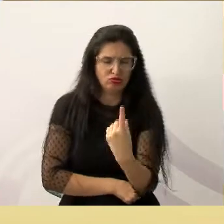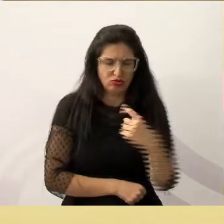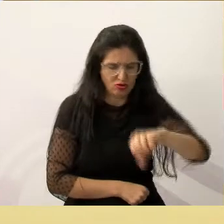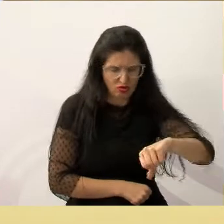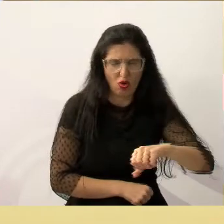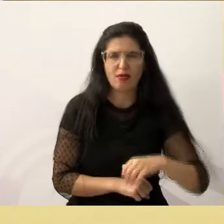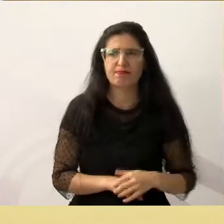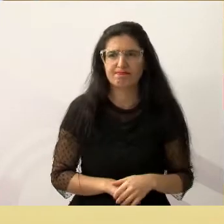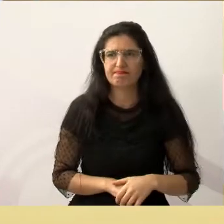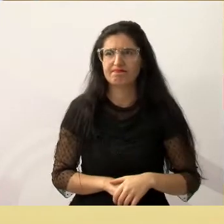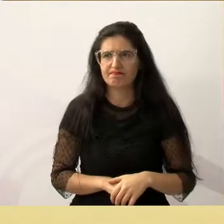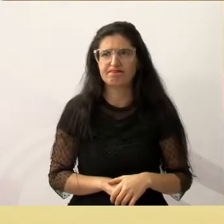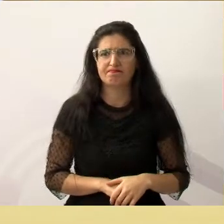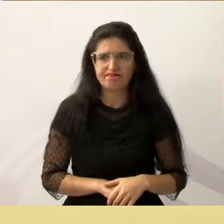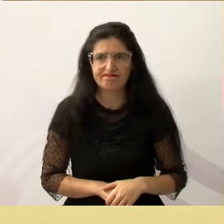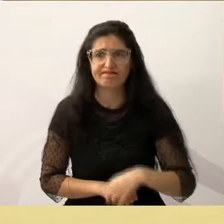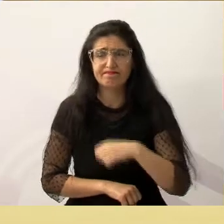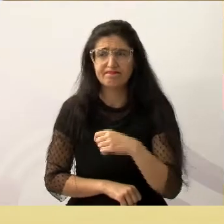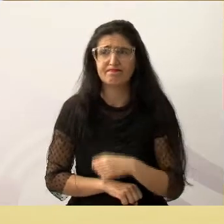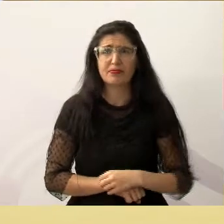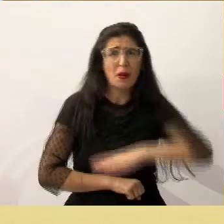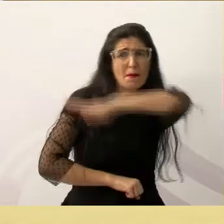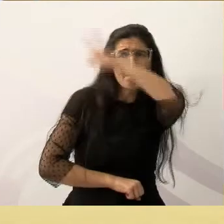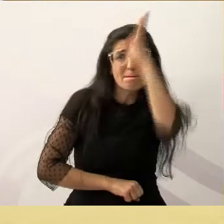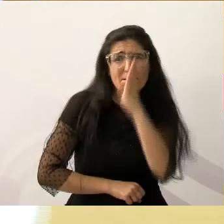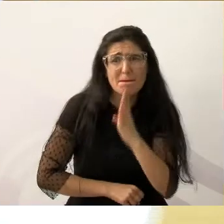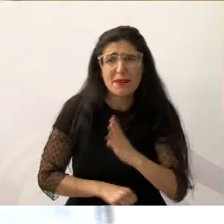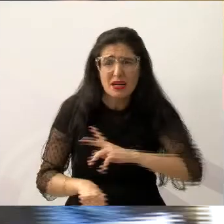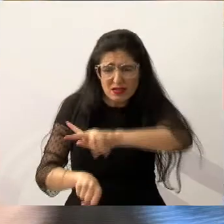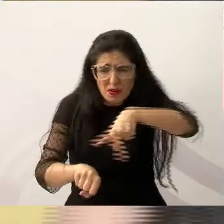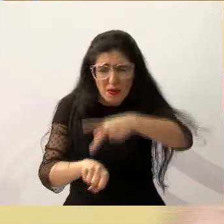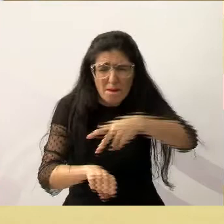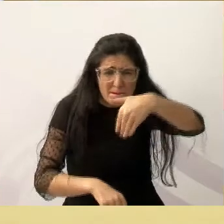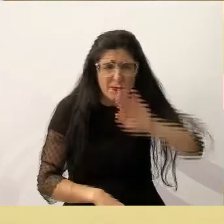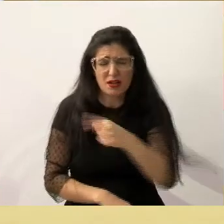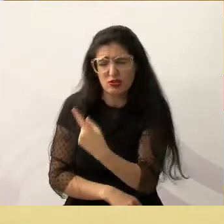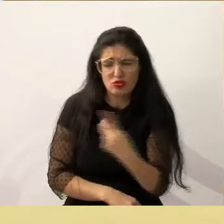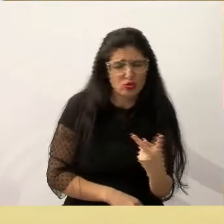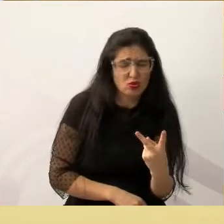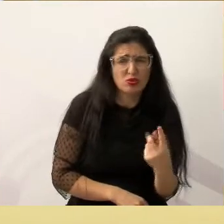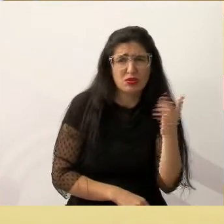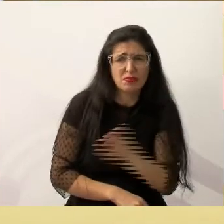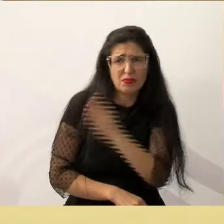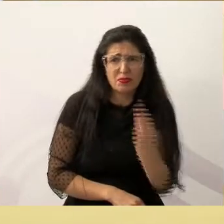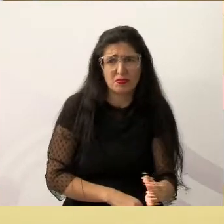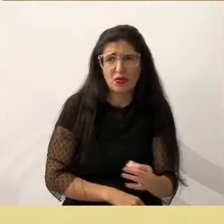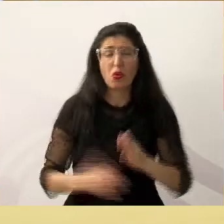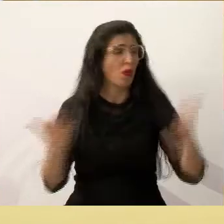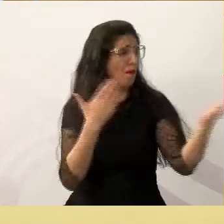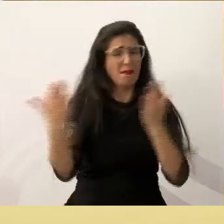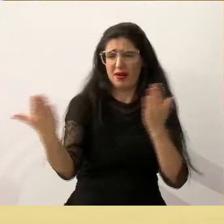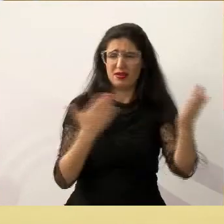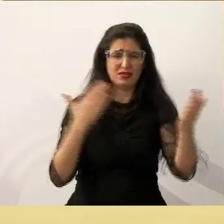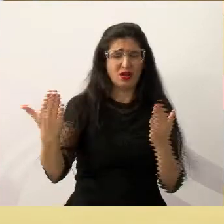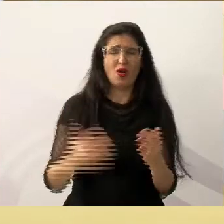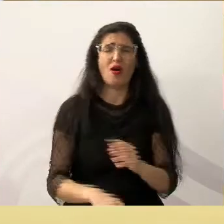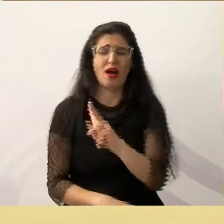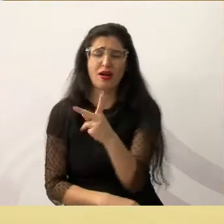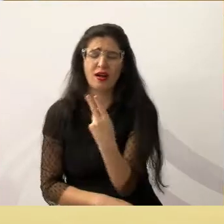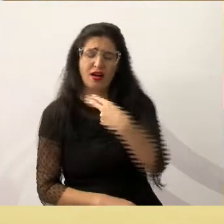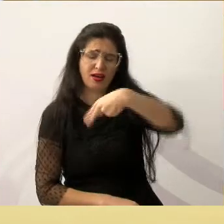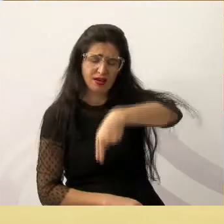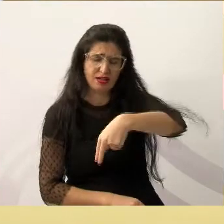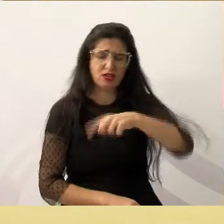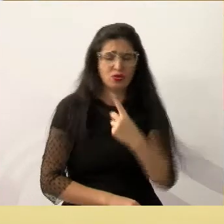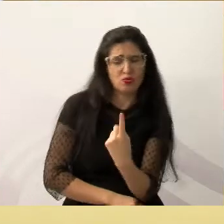atingiu a população brasileira, mais de 12% do HN1 e N1. 7 vezes